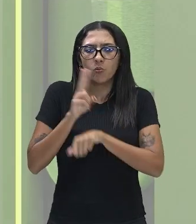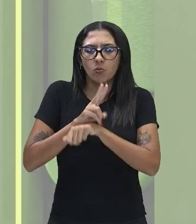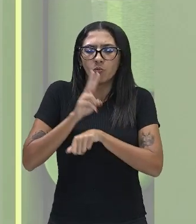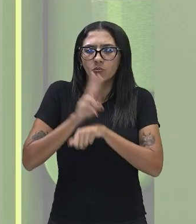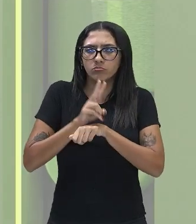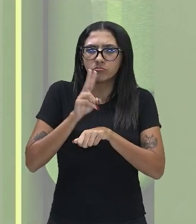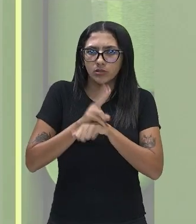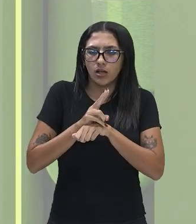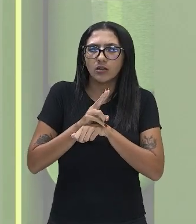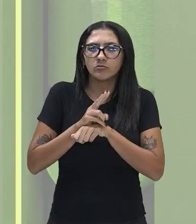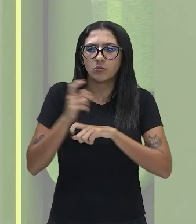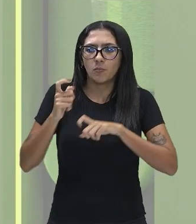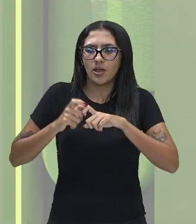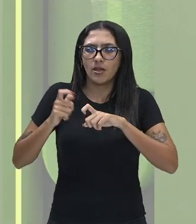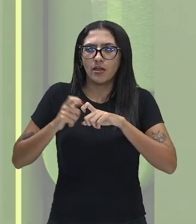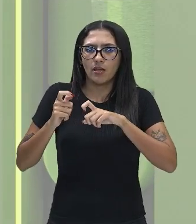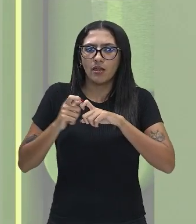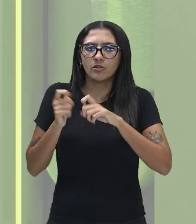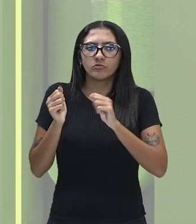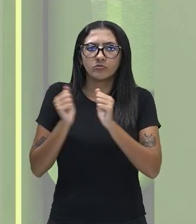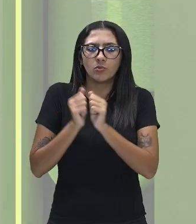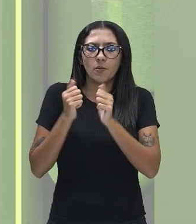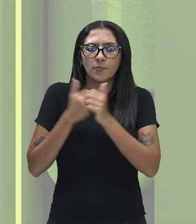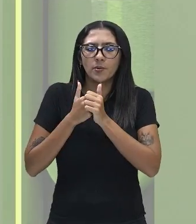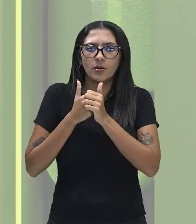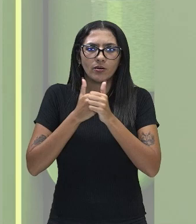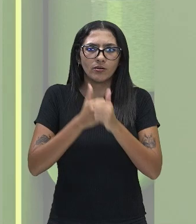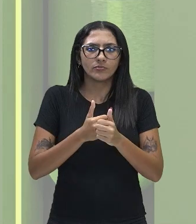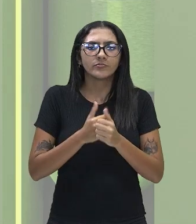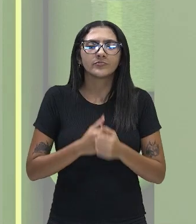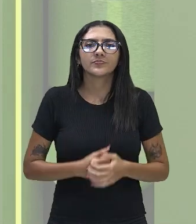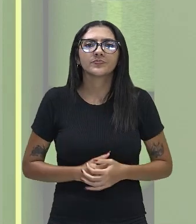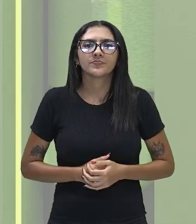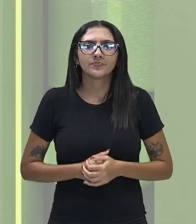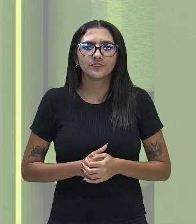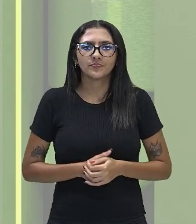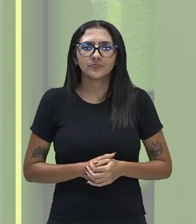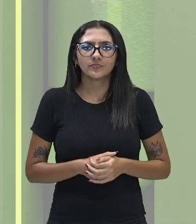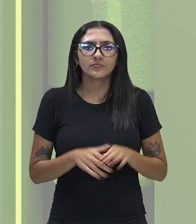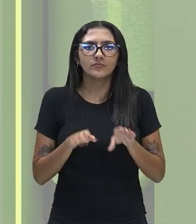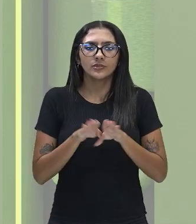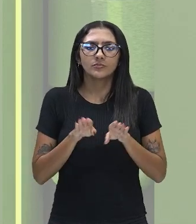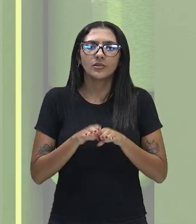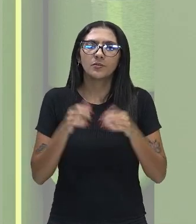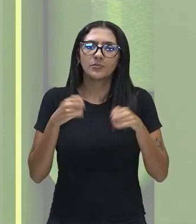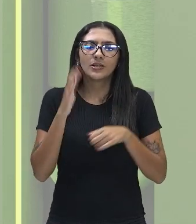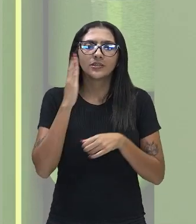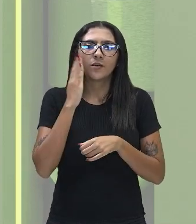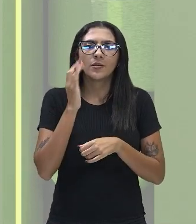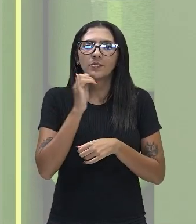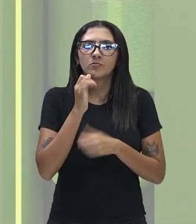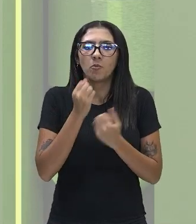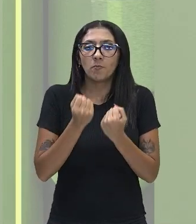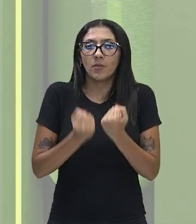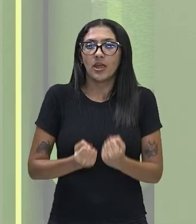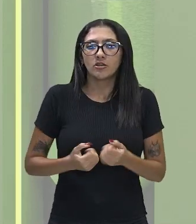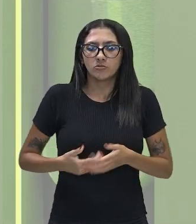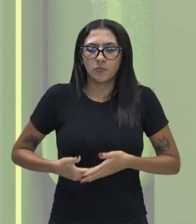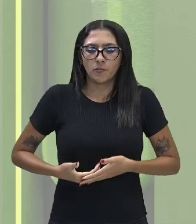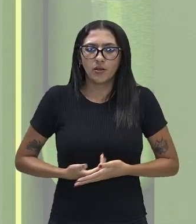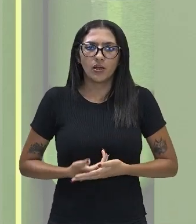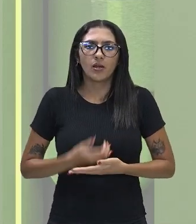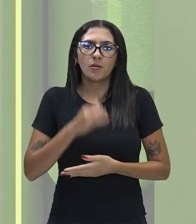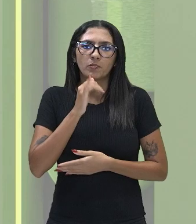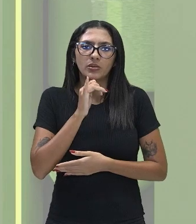de um médico, né? E se fala também que precisa saber o peso da criança, porque acima de 4